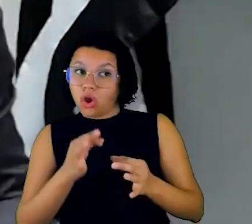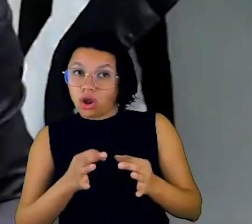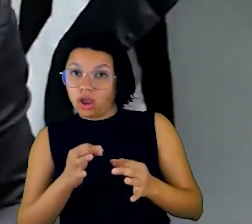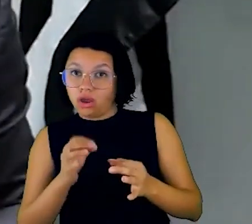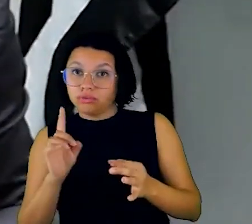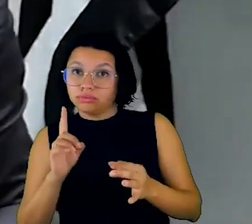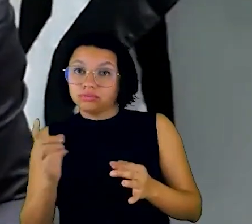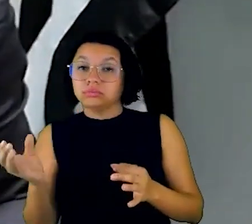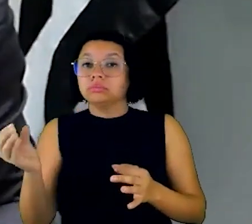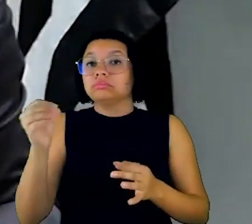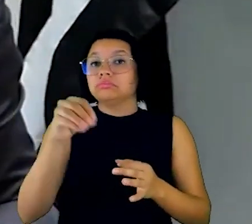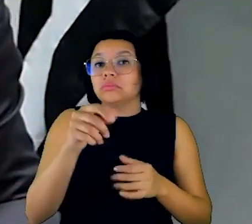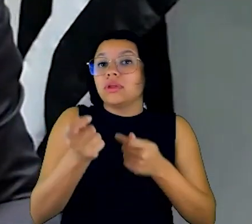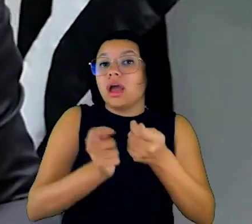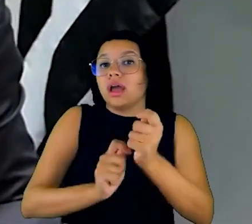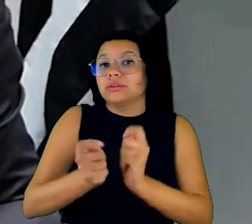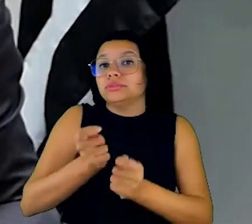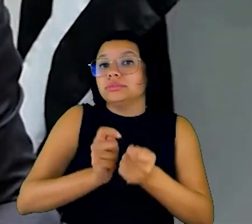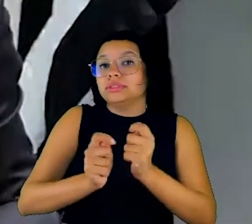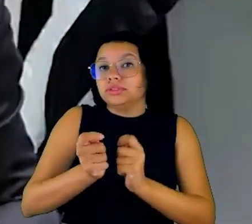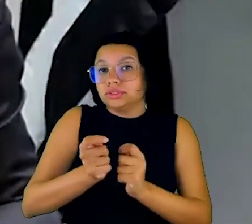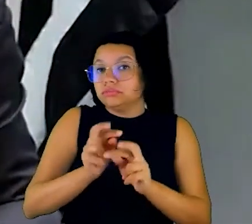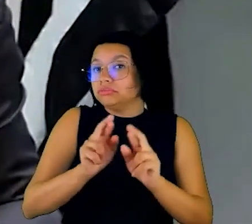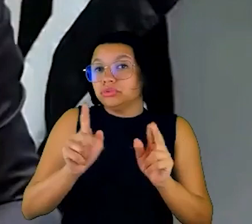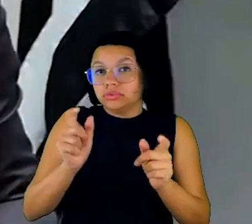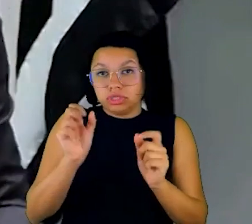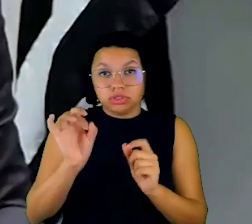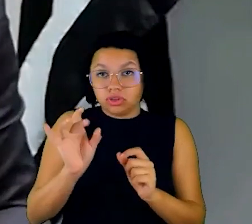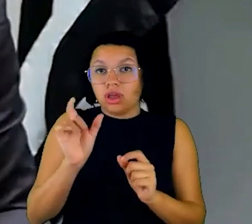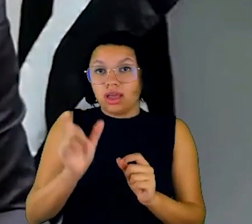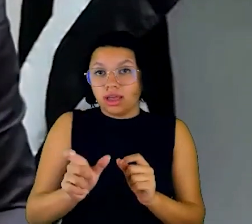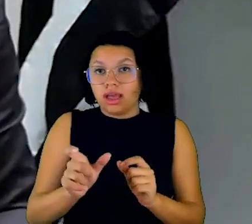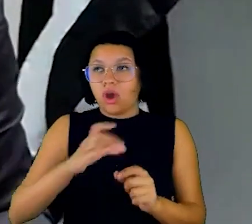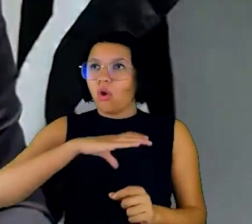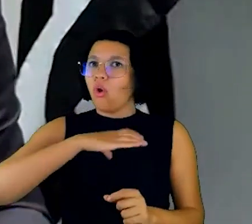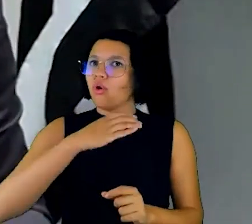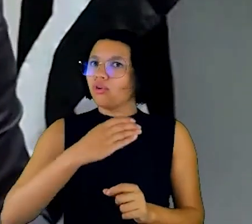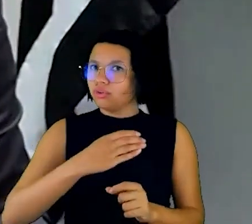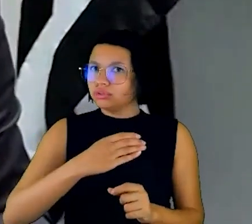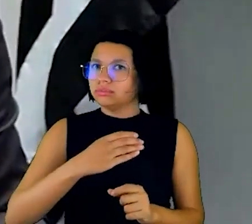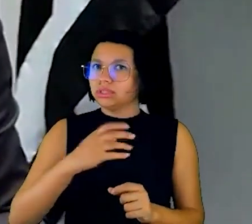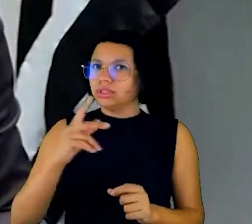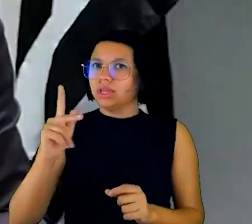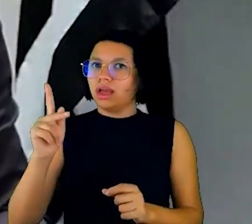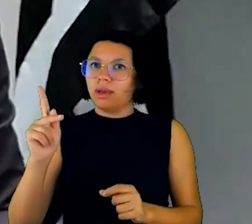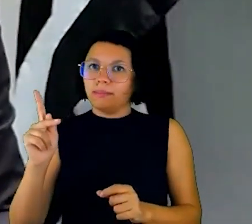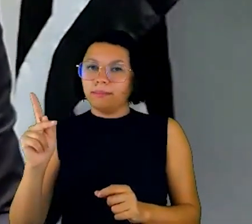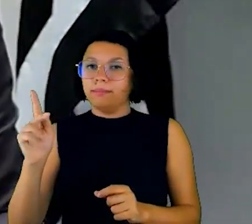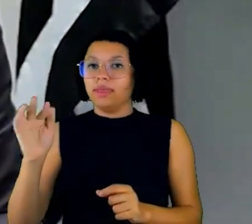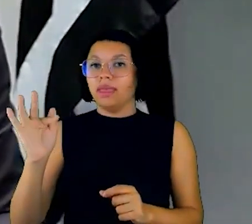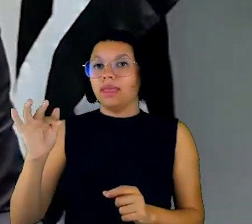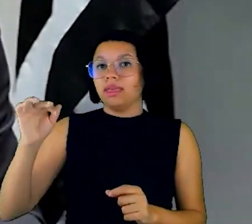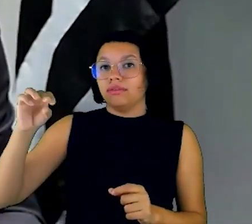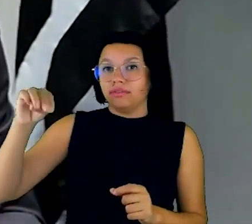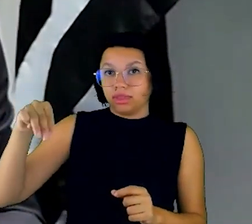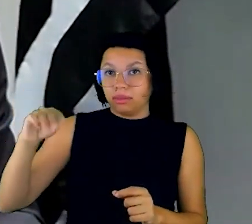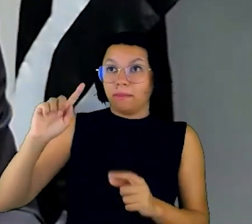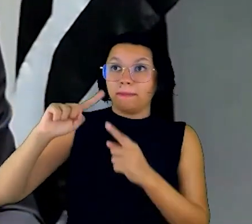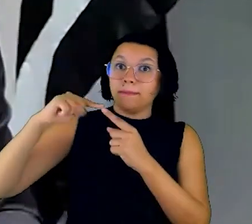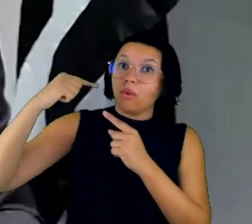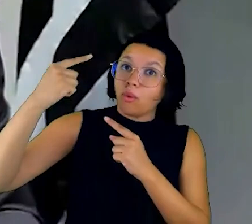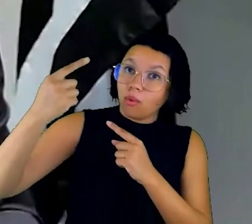judicial, dar-se-ia no âmbito administrativo. E, corajosamente, a PFN, essa